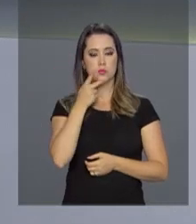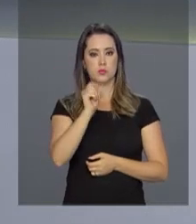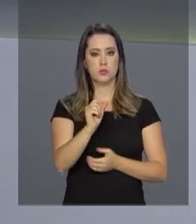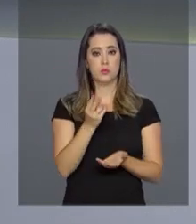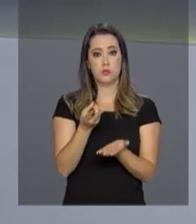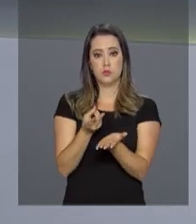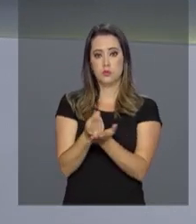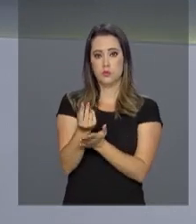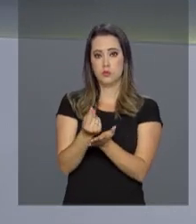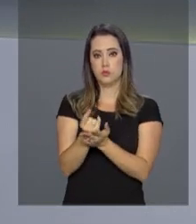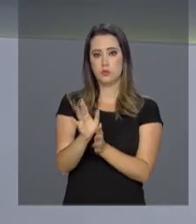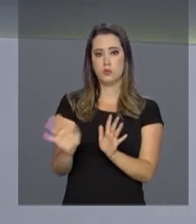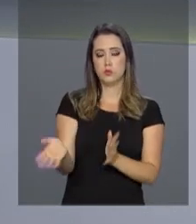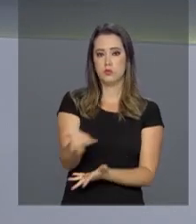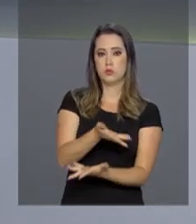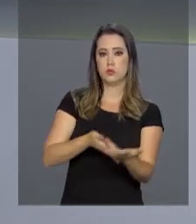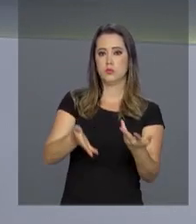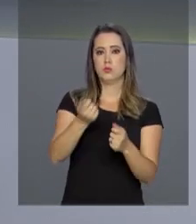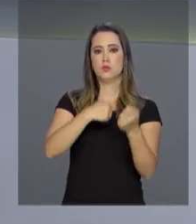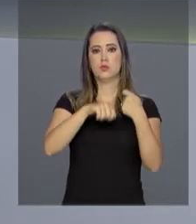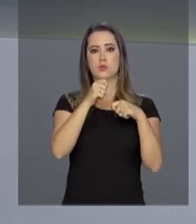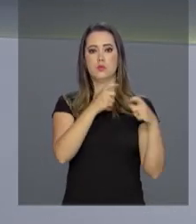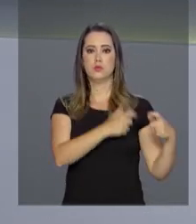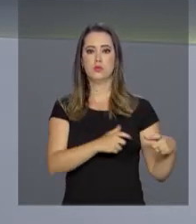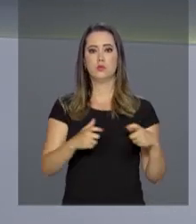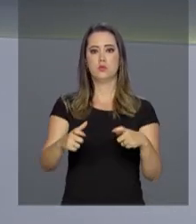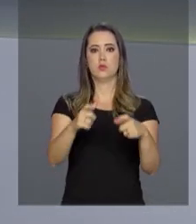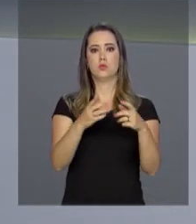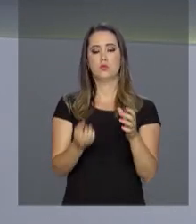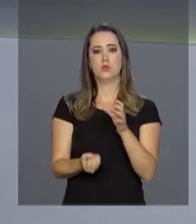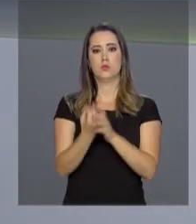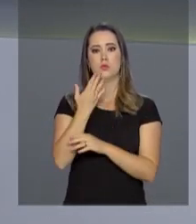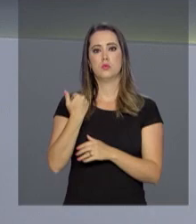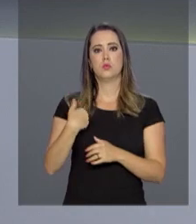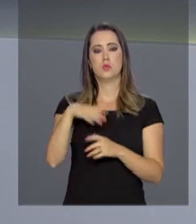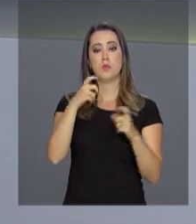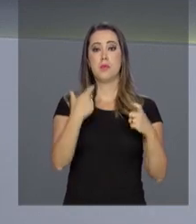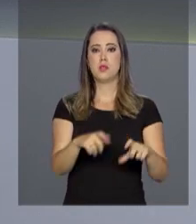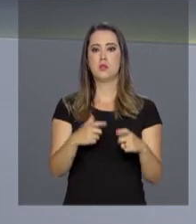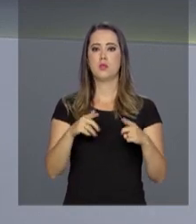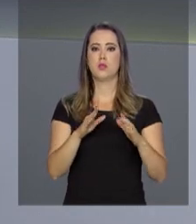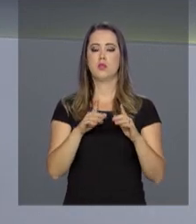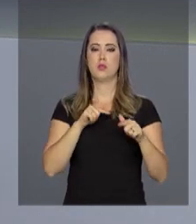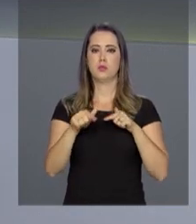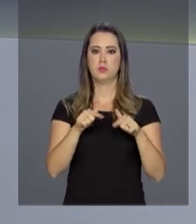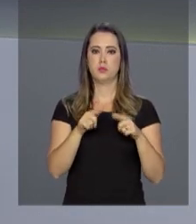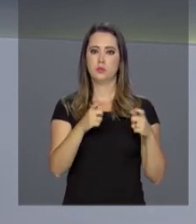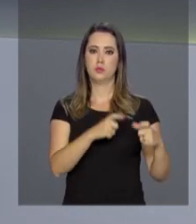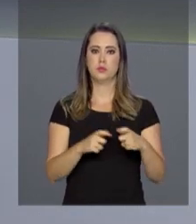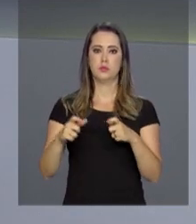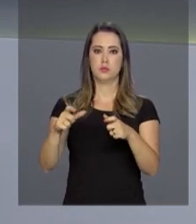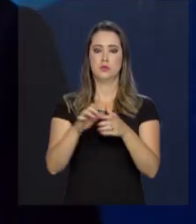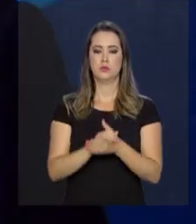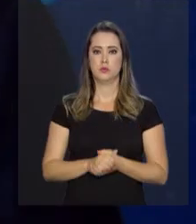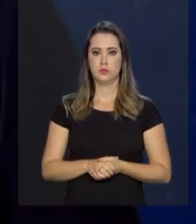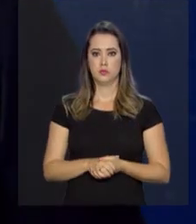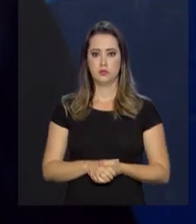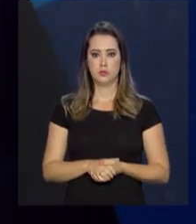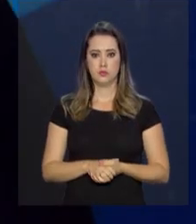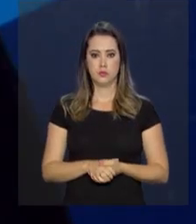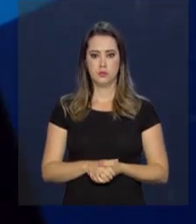falou que os investimentos movimentam a economia local e geram mais postos de trabalho na região